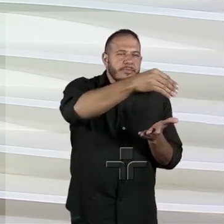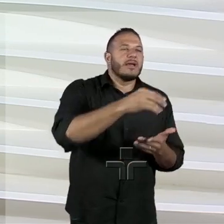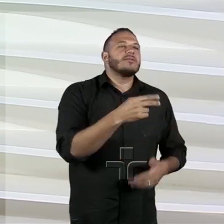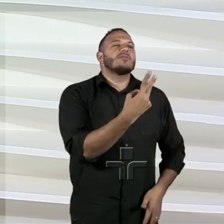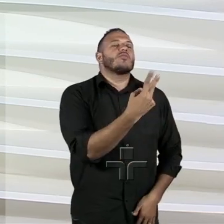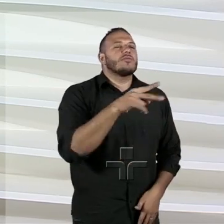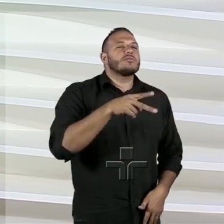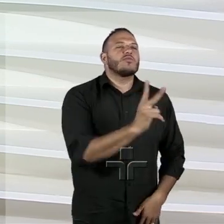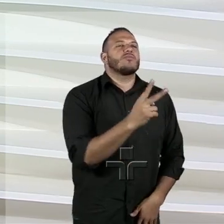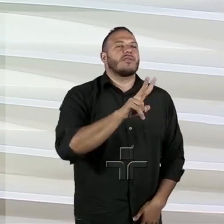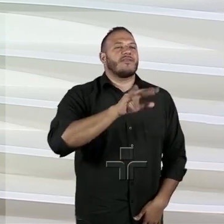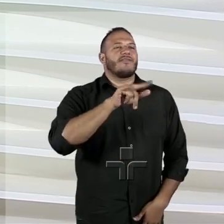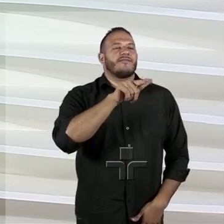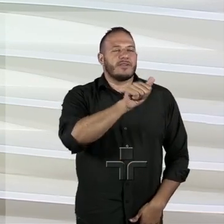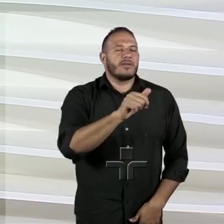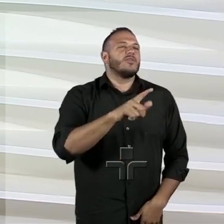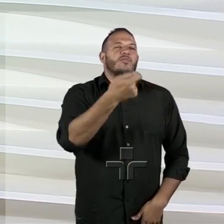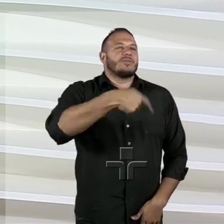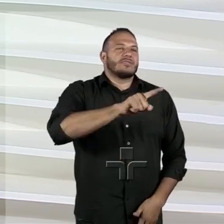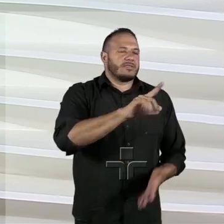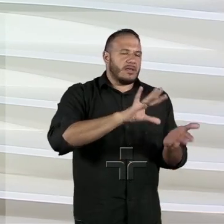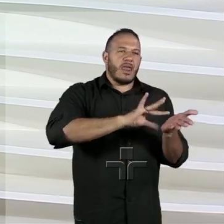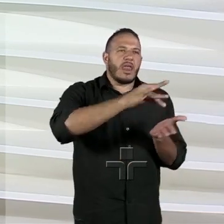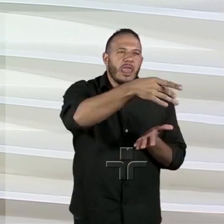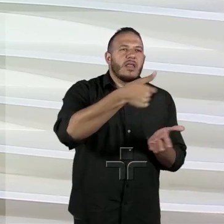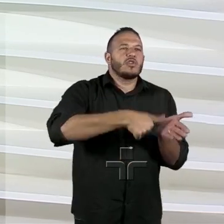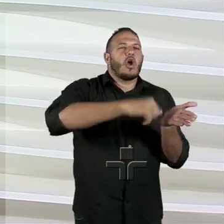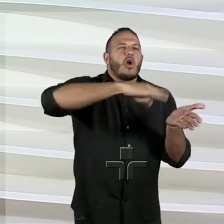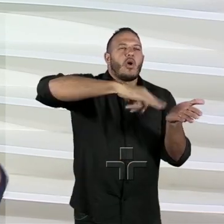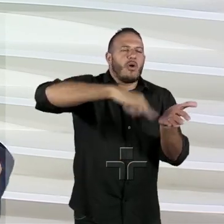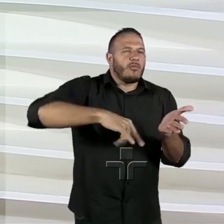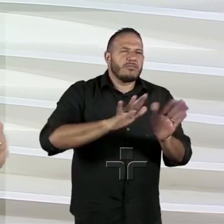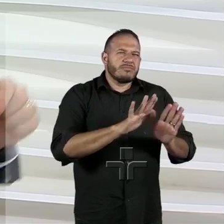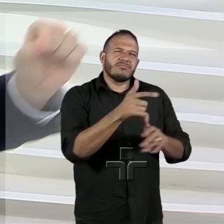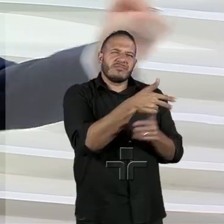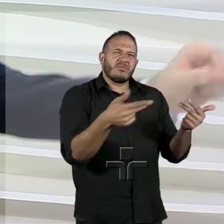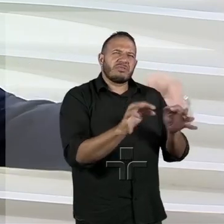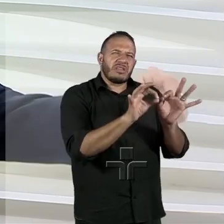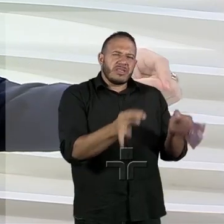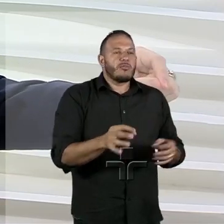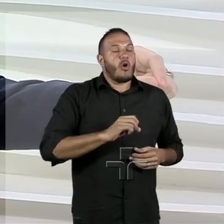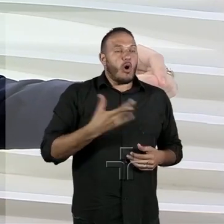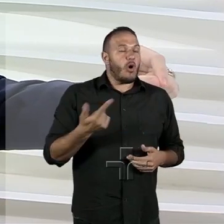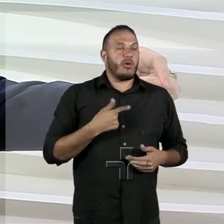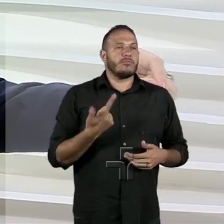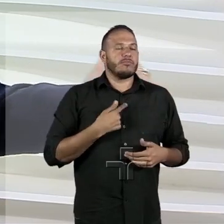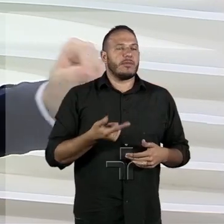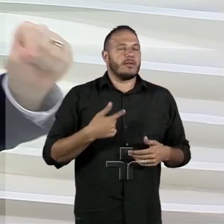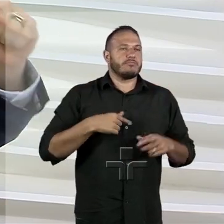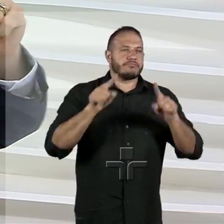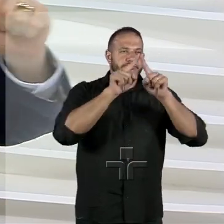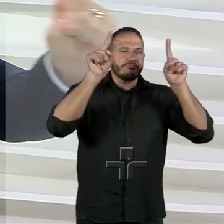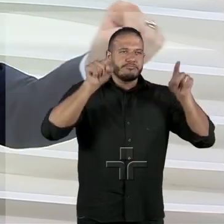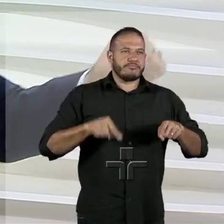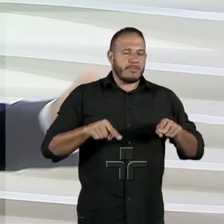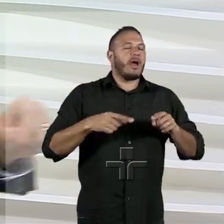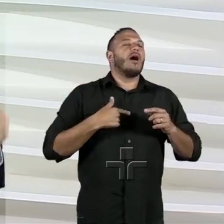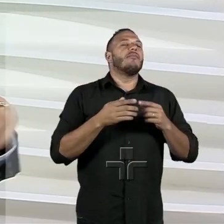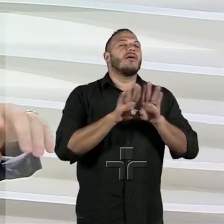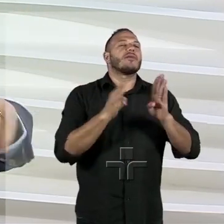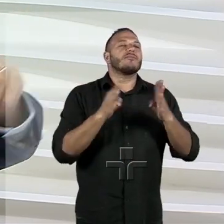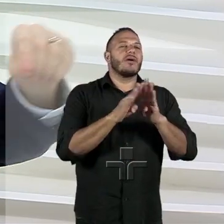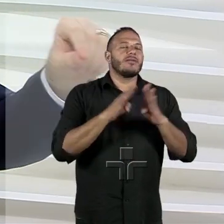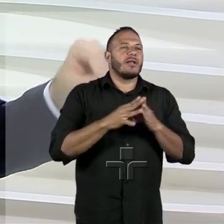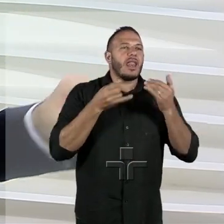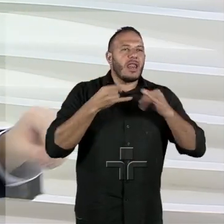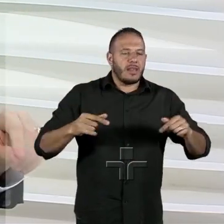mudar os sistemas, porque aí você diminui o fluxo, isso são coisas simples. Botar o portão eletrônico na escola, aumentar a